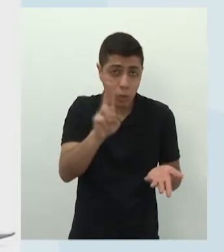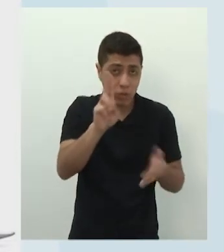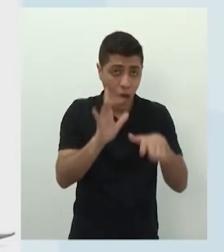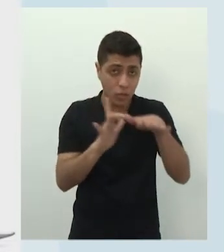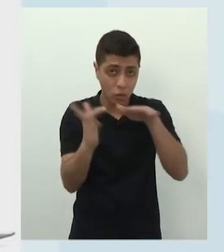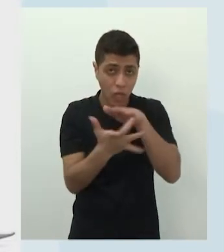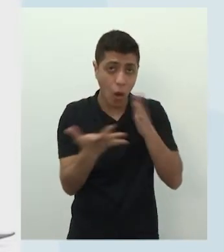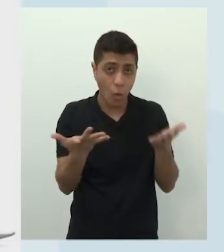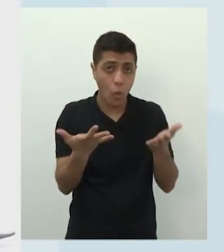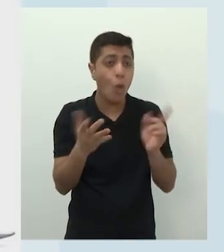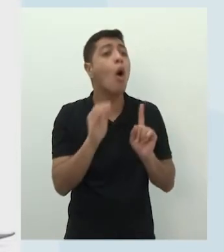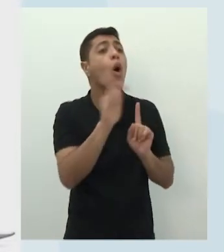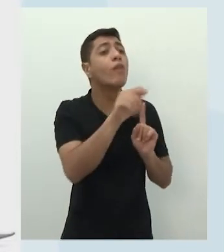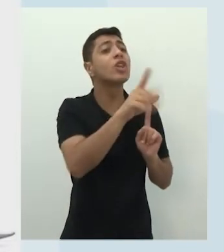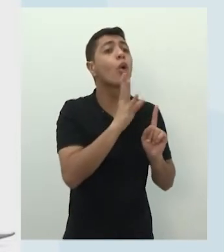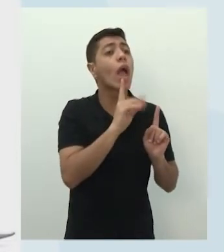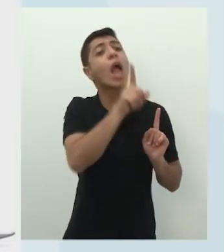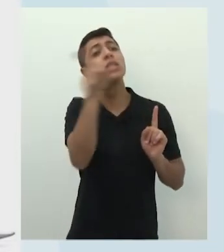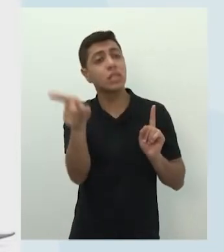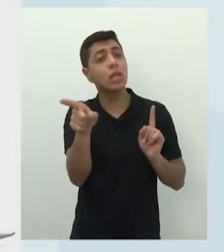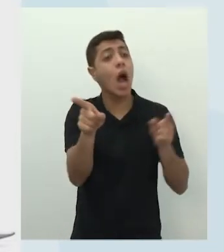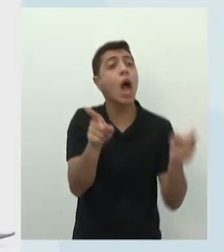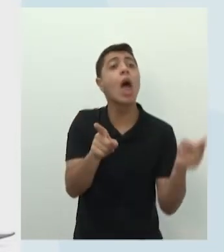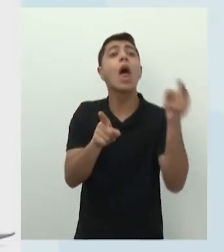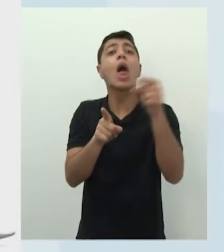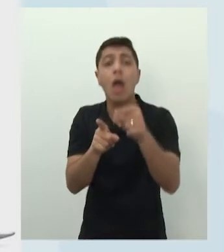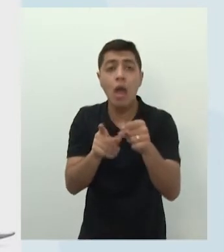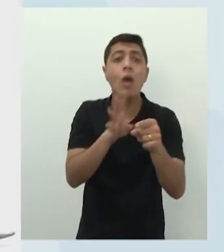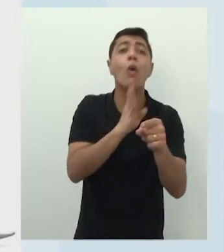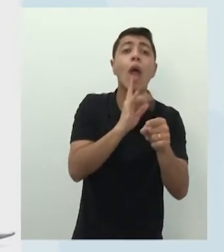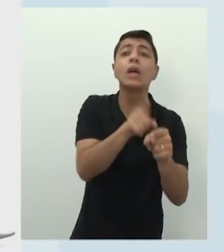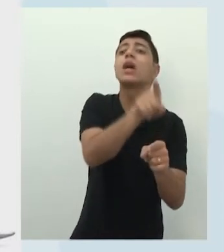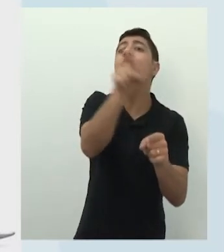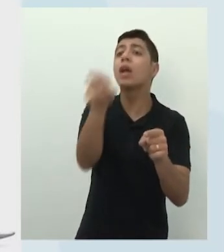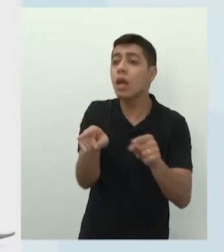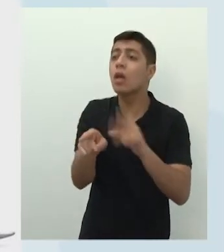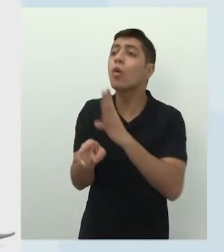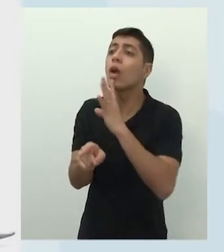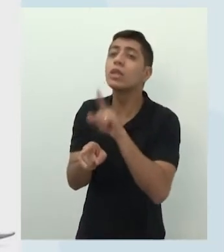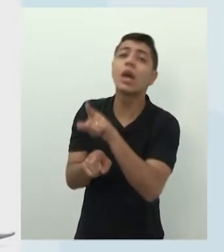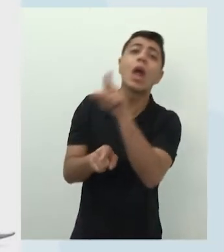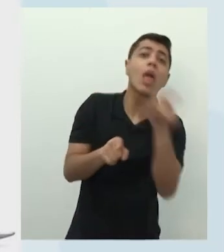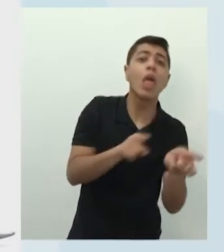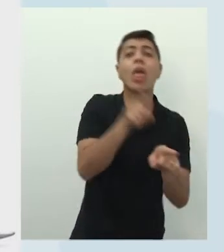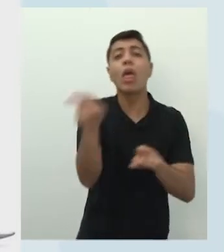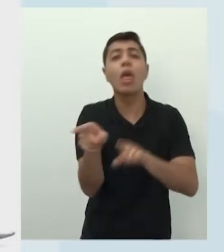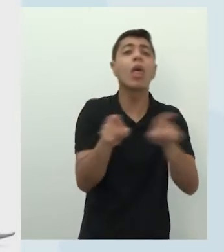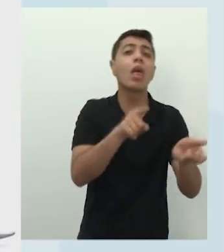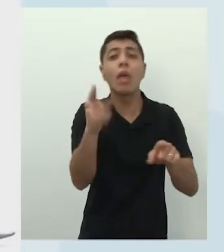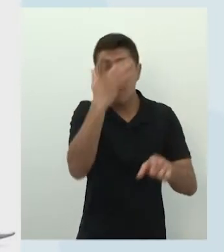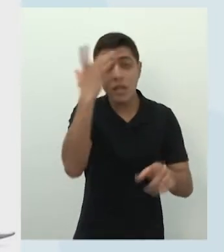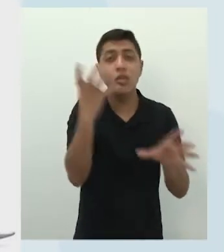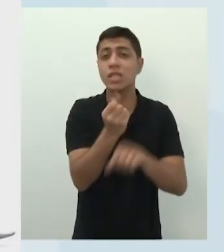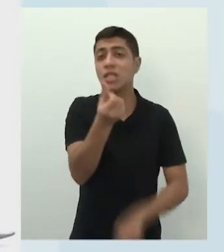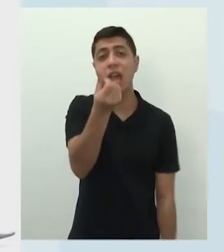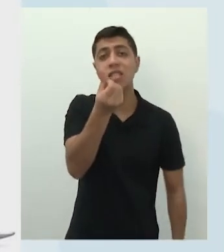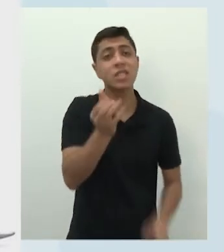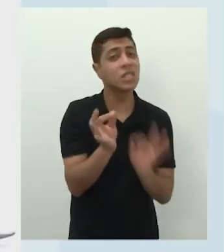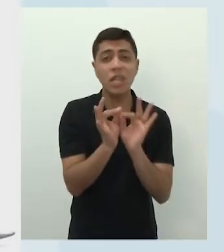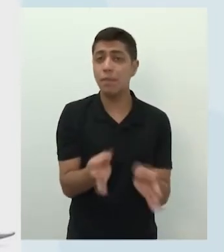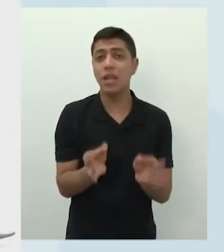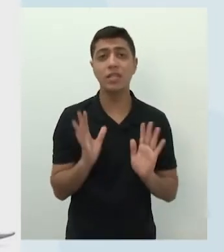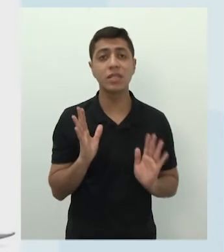o que eu quero dizer? Cada vez estamos mais juntos. Isso é uma característica pós-moderna muito interessante que a gente vai ter